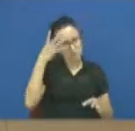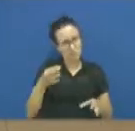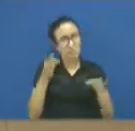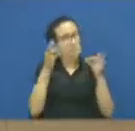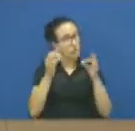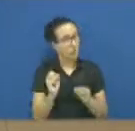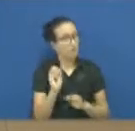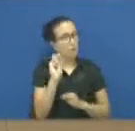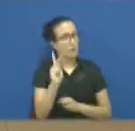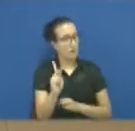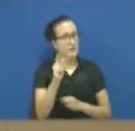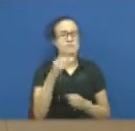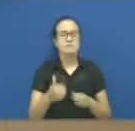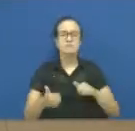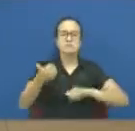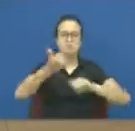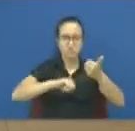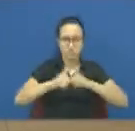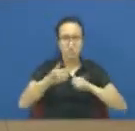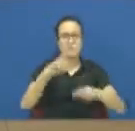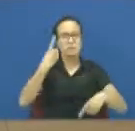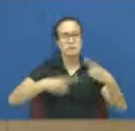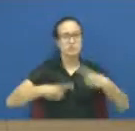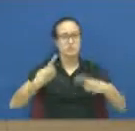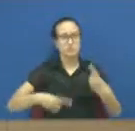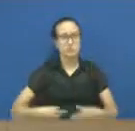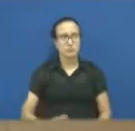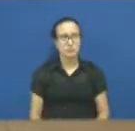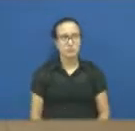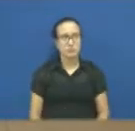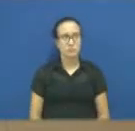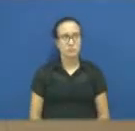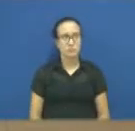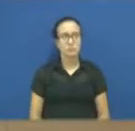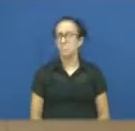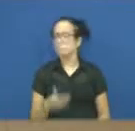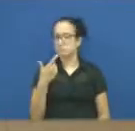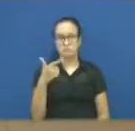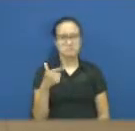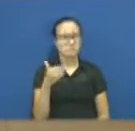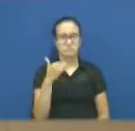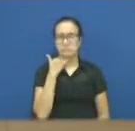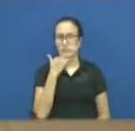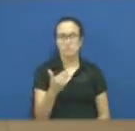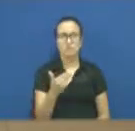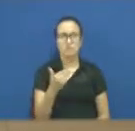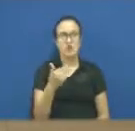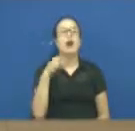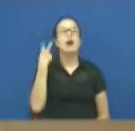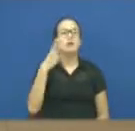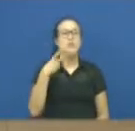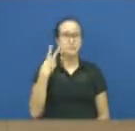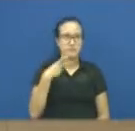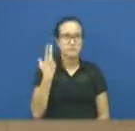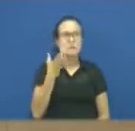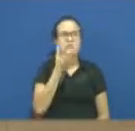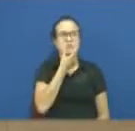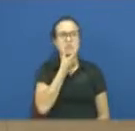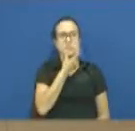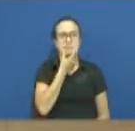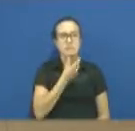nesta noite, portanto, o mesmo vai à discussão. Não havendo, com a palavra, a vereadora Érica